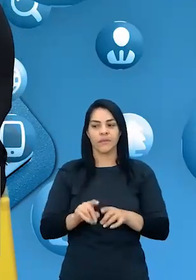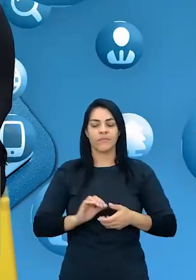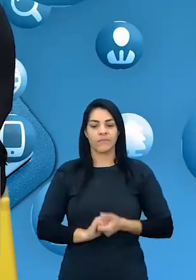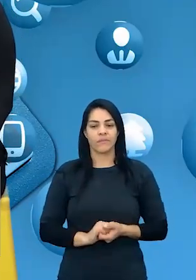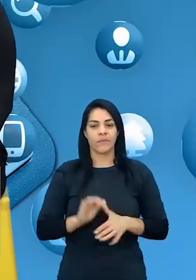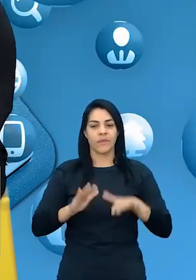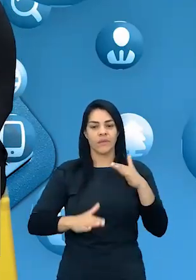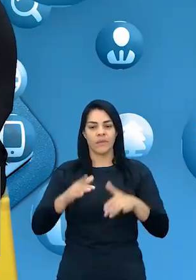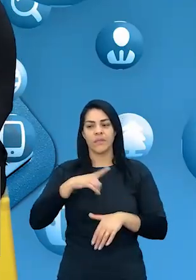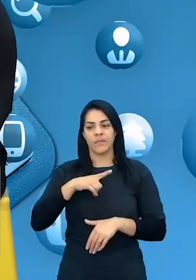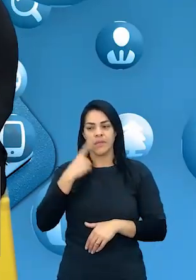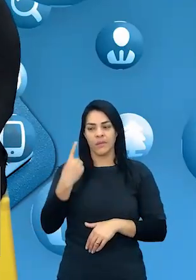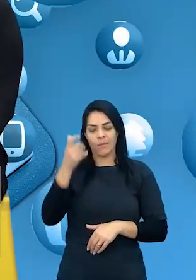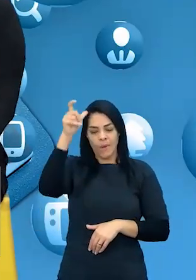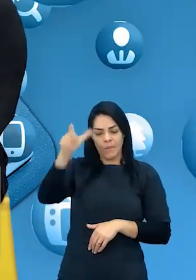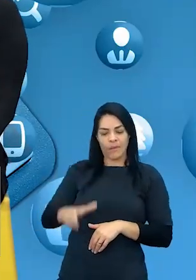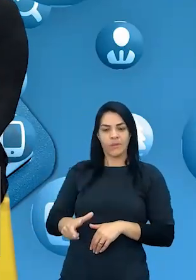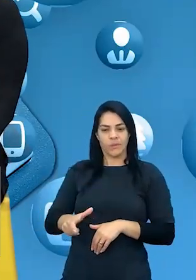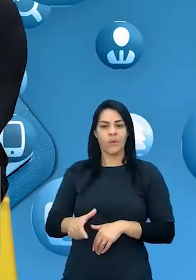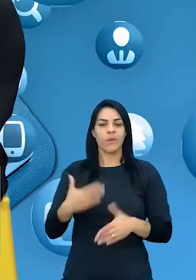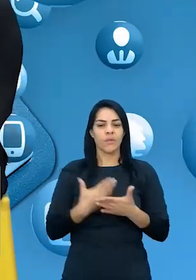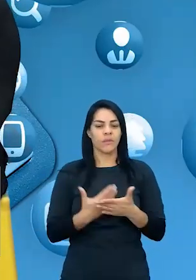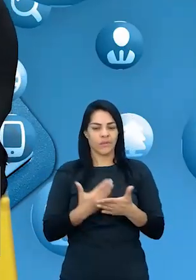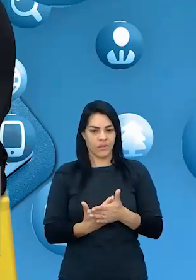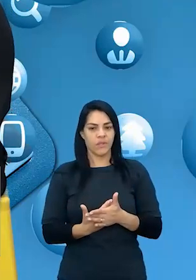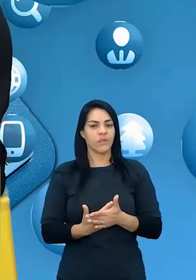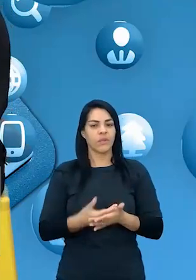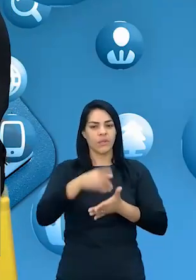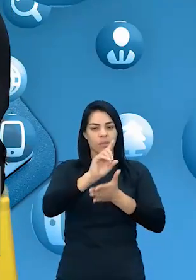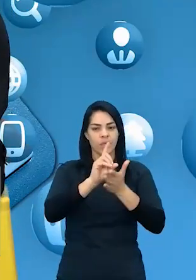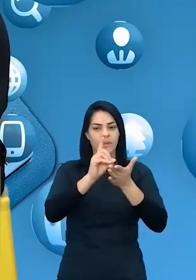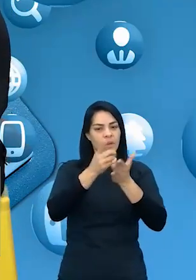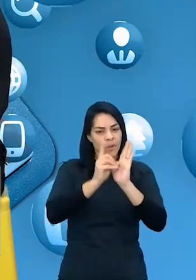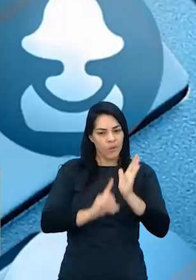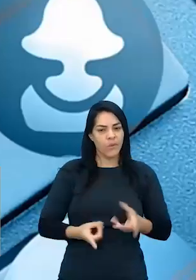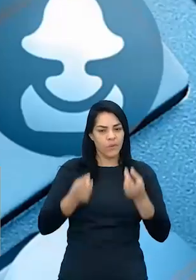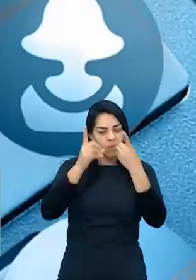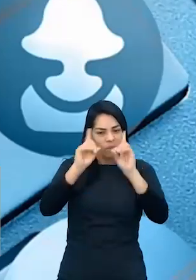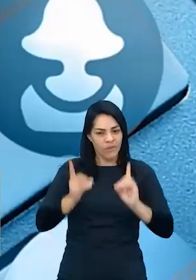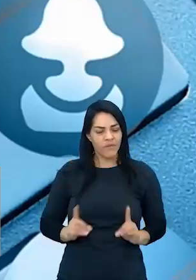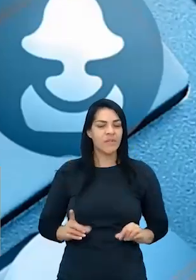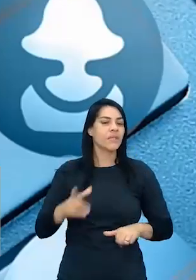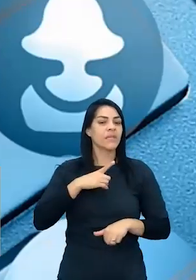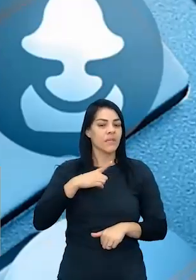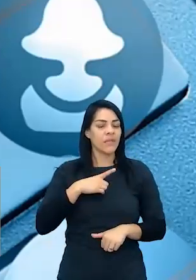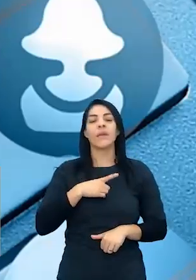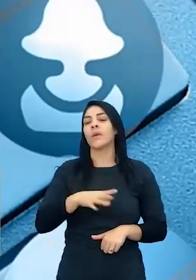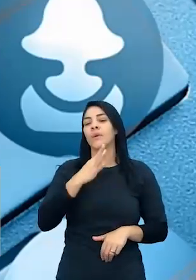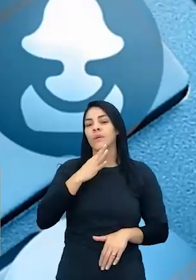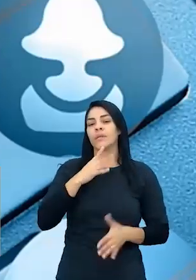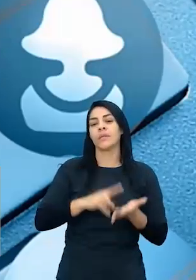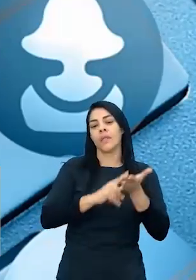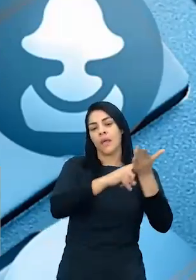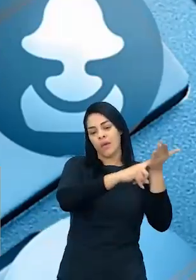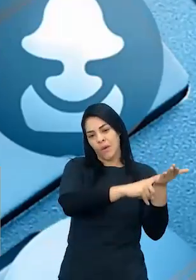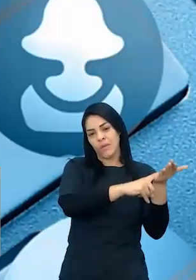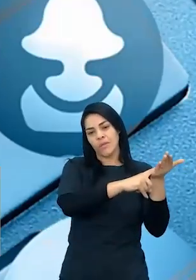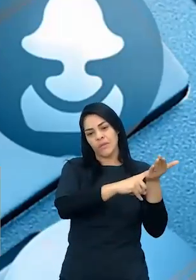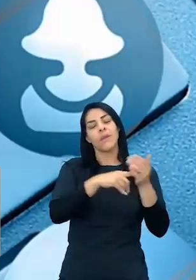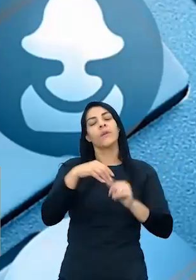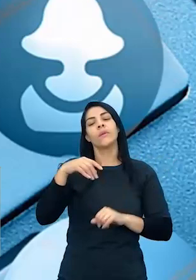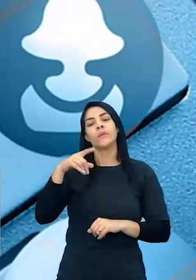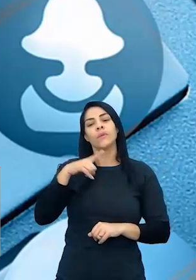tem um estudante com deficiência, por exemplo, e que tem um conhecimento de tecnologia que pode ali